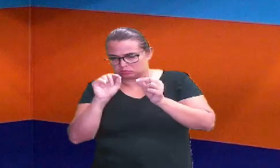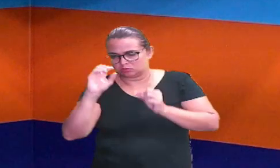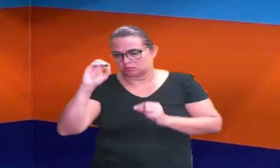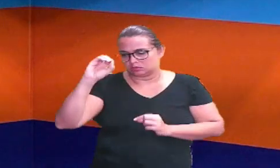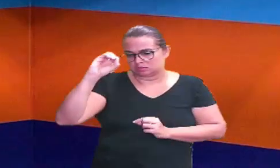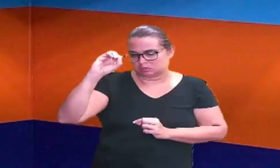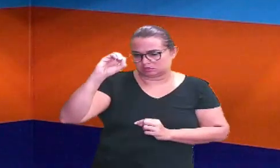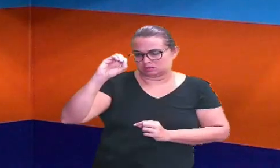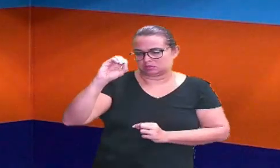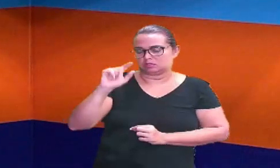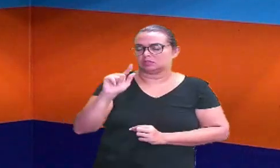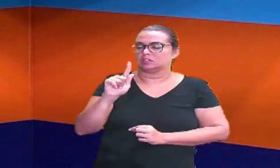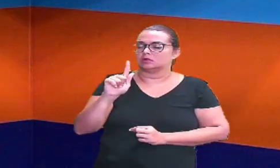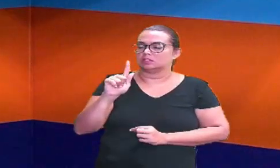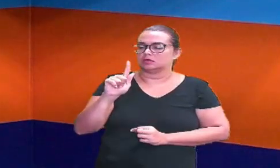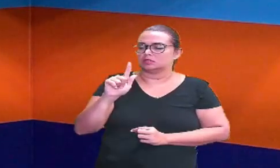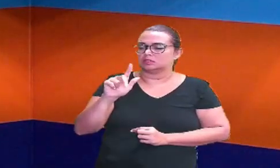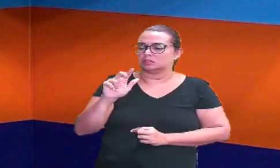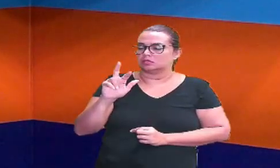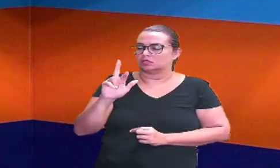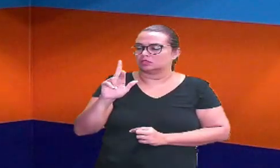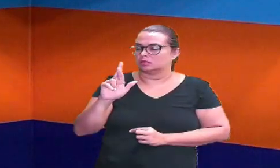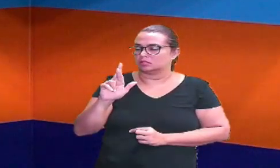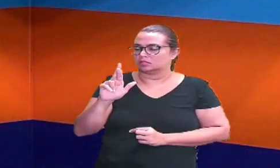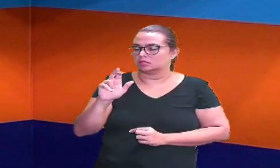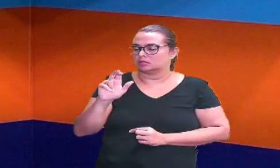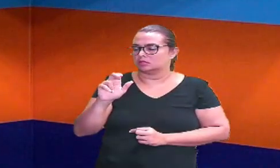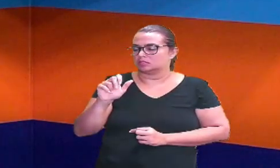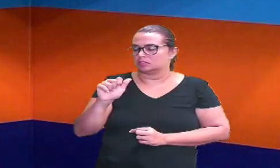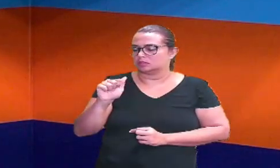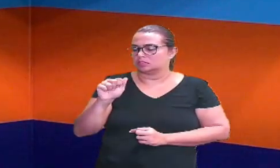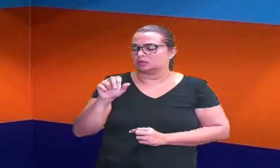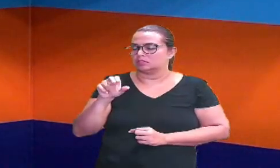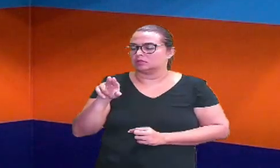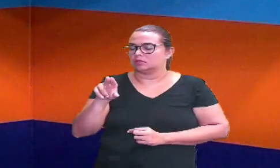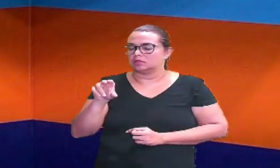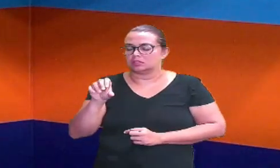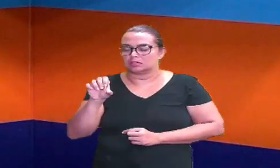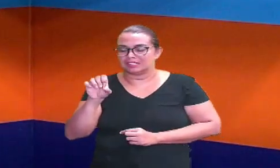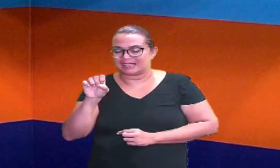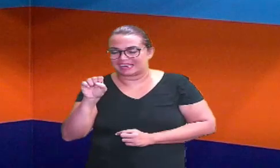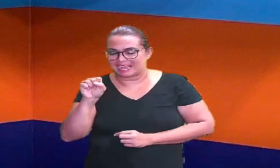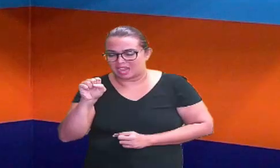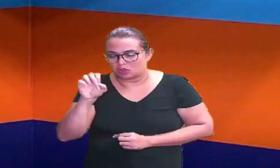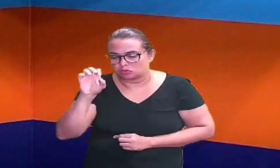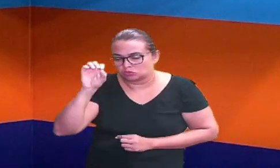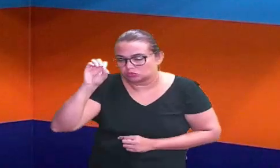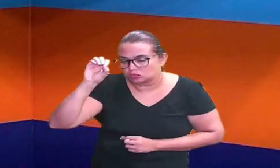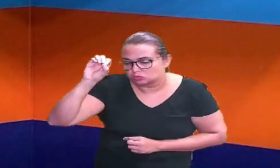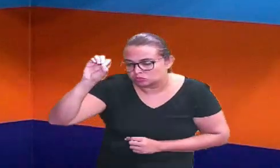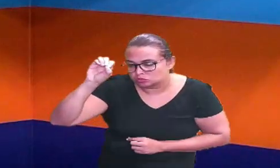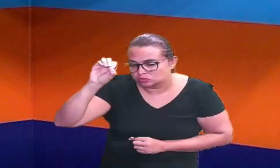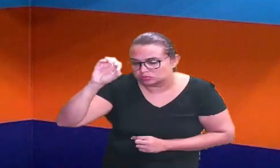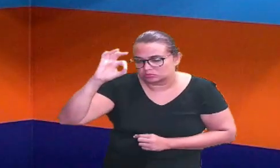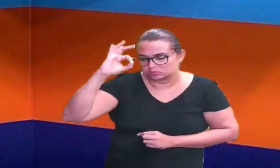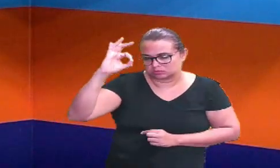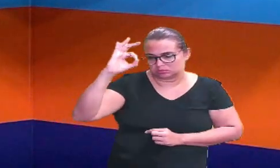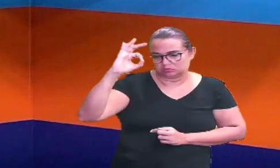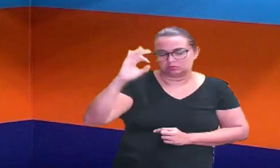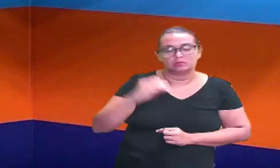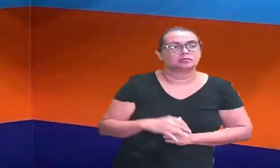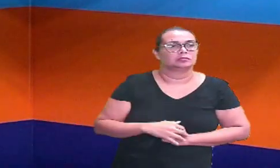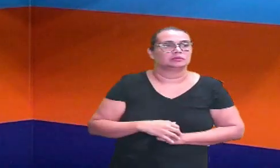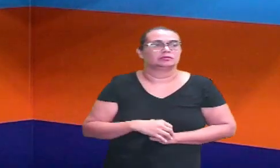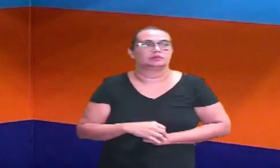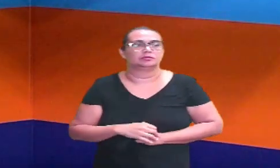essa aberturazinha é o ângulo, tá? O ângulo, ele pode ser medido em graus. E